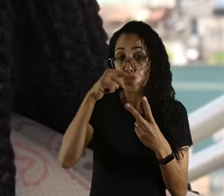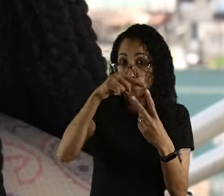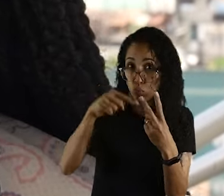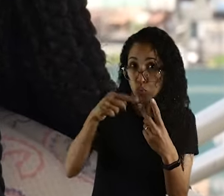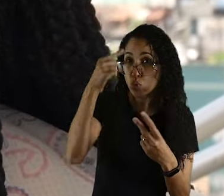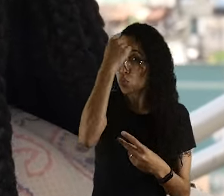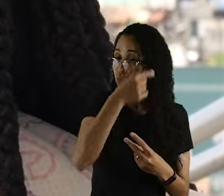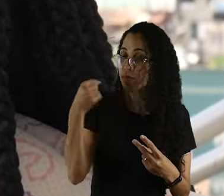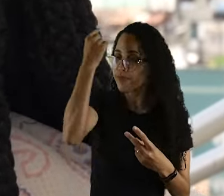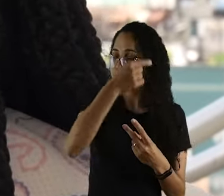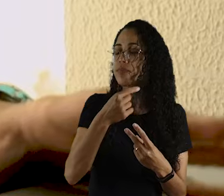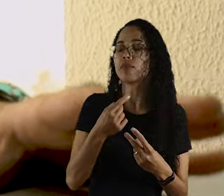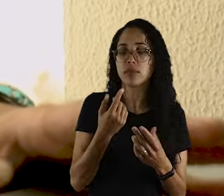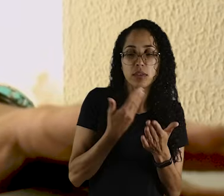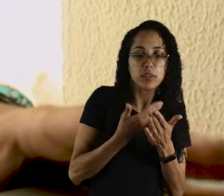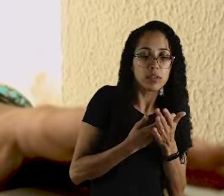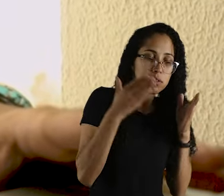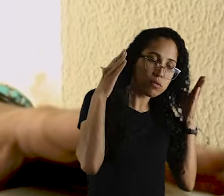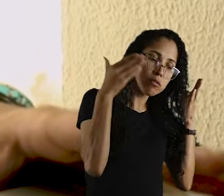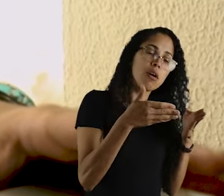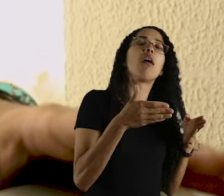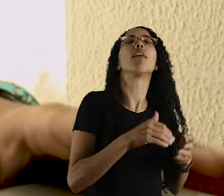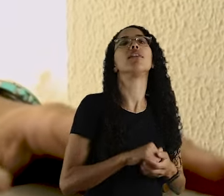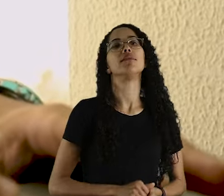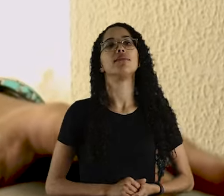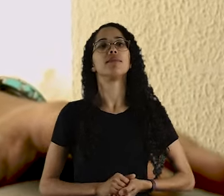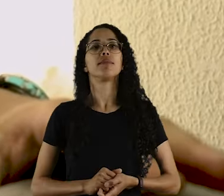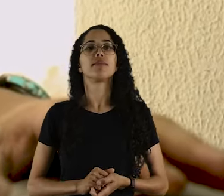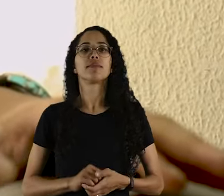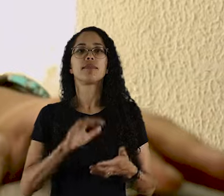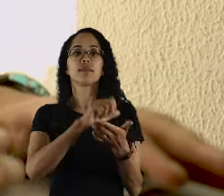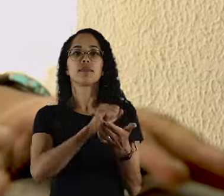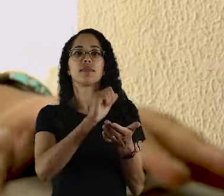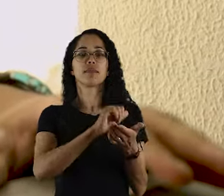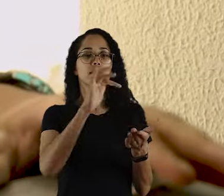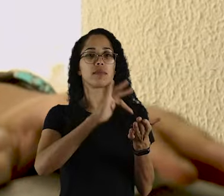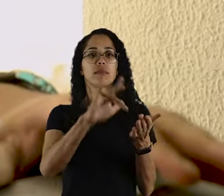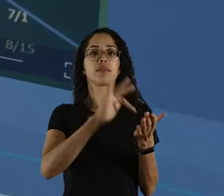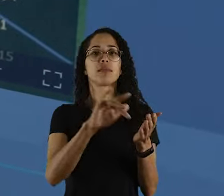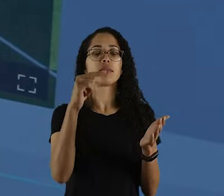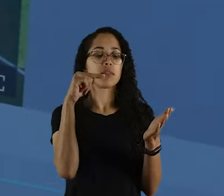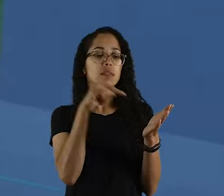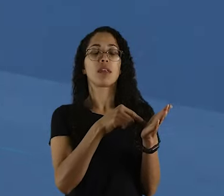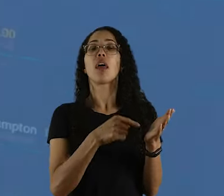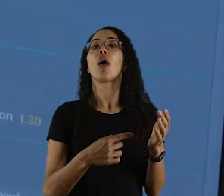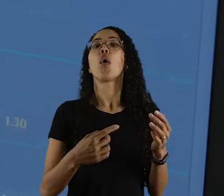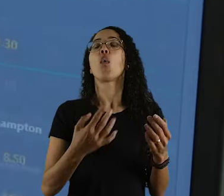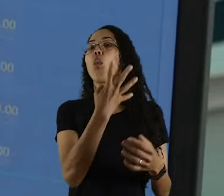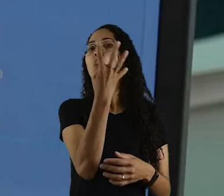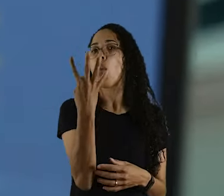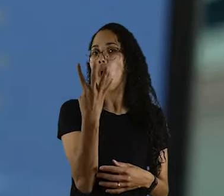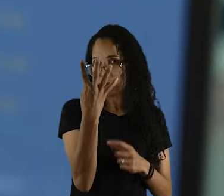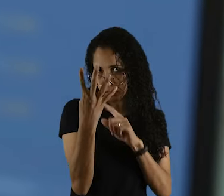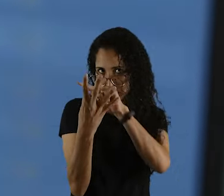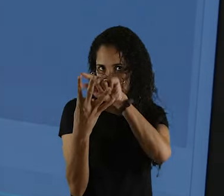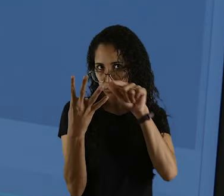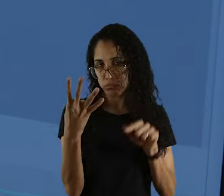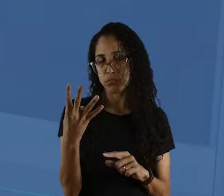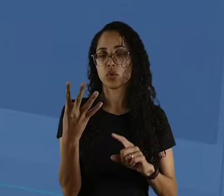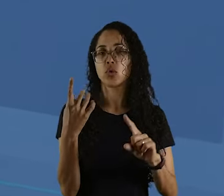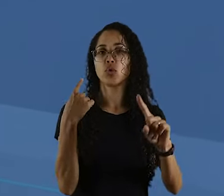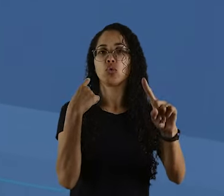dedicar nesse estudo. Nessa plataforma que eu trabalho são 4 ligas e os